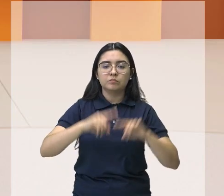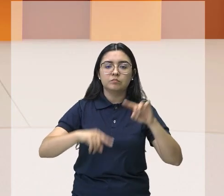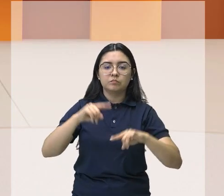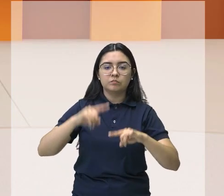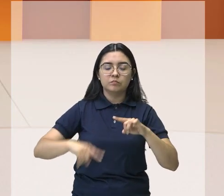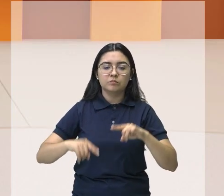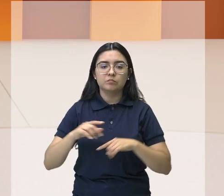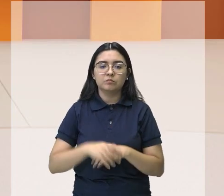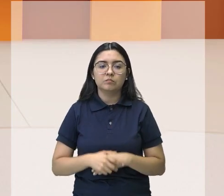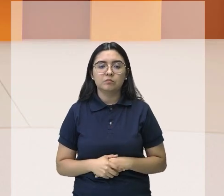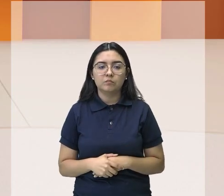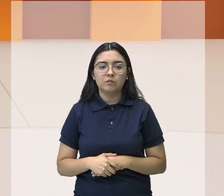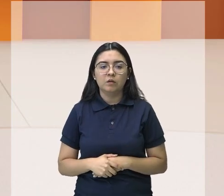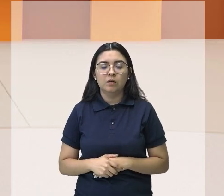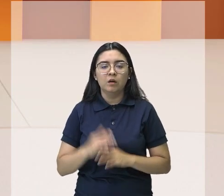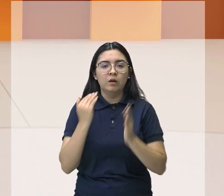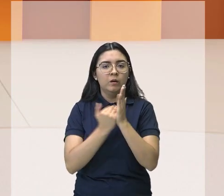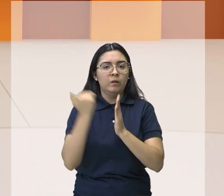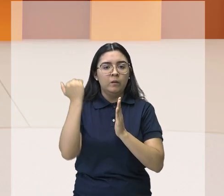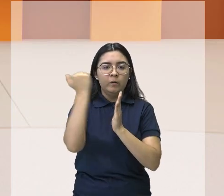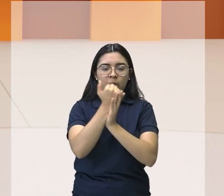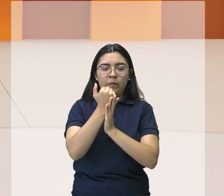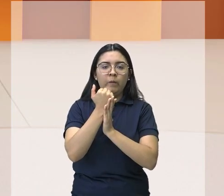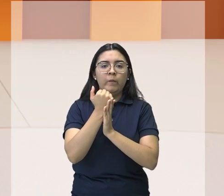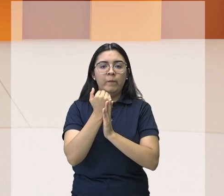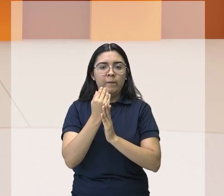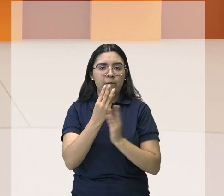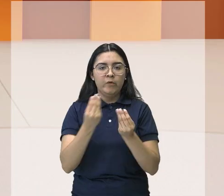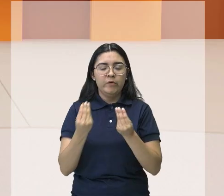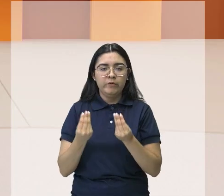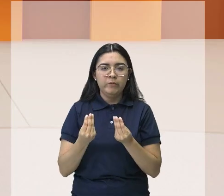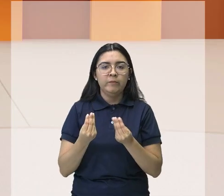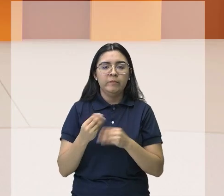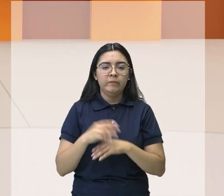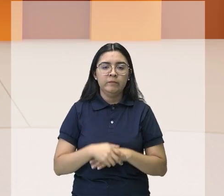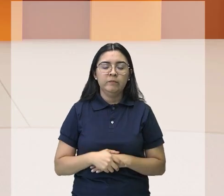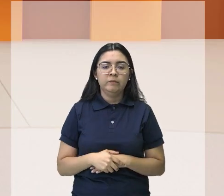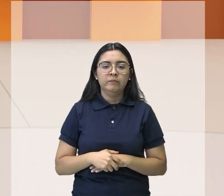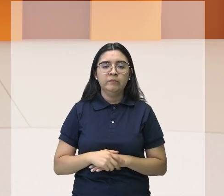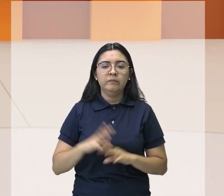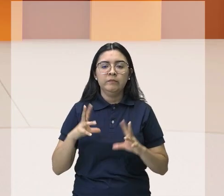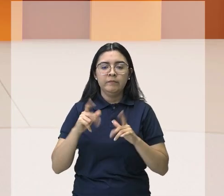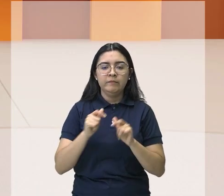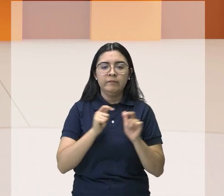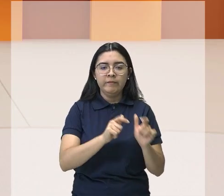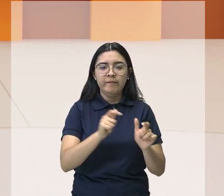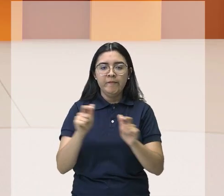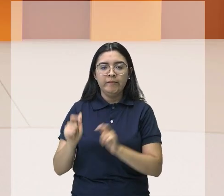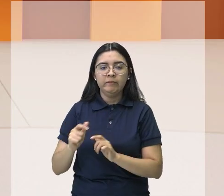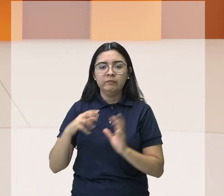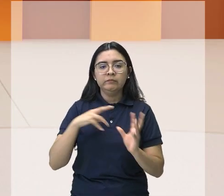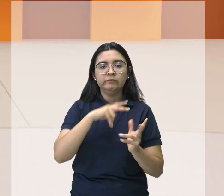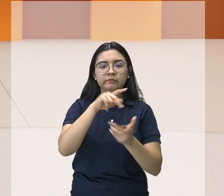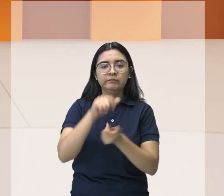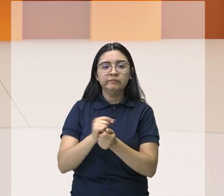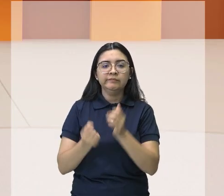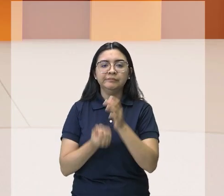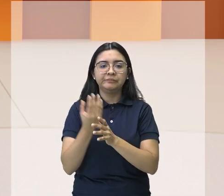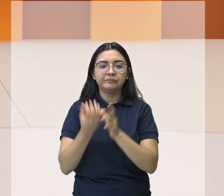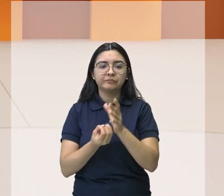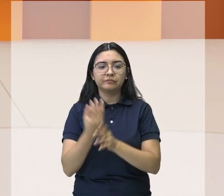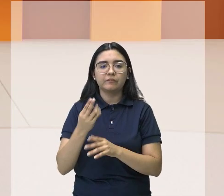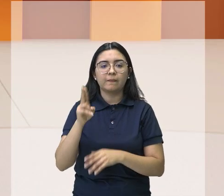escala. Larga escala é bem grande, né? Em todos os lugares aí do mundo de